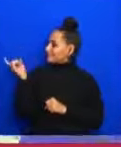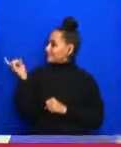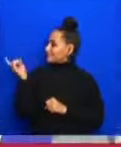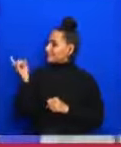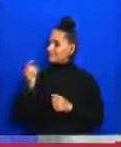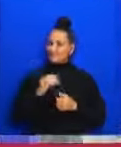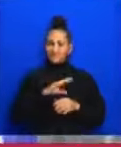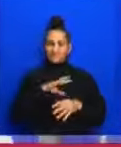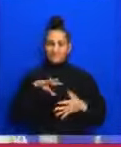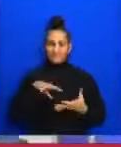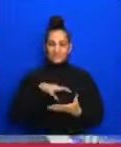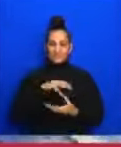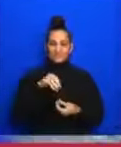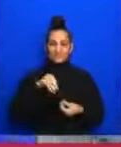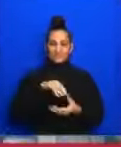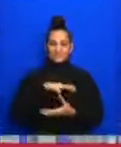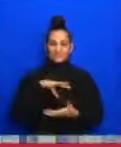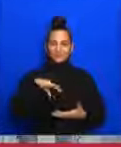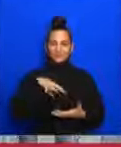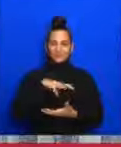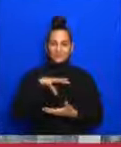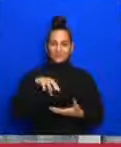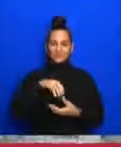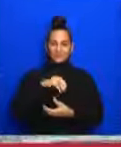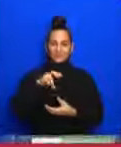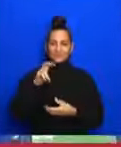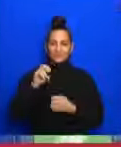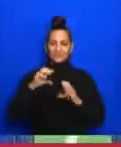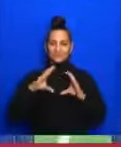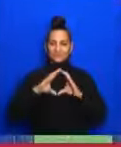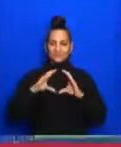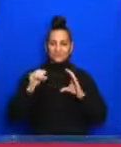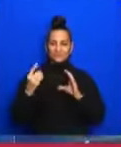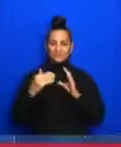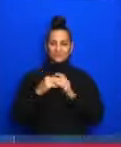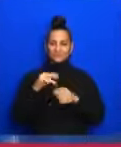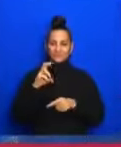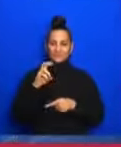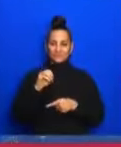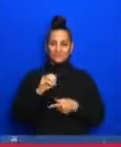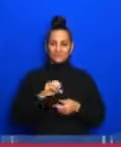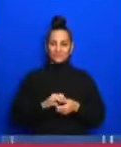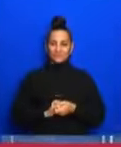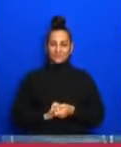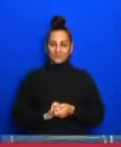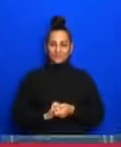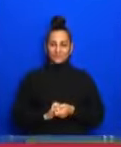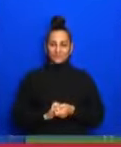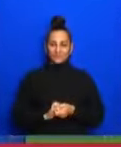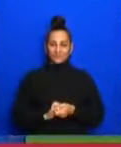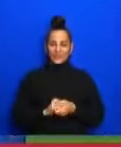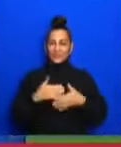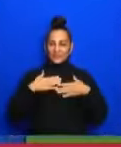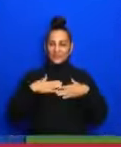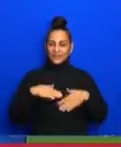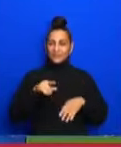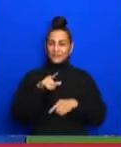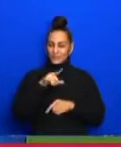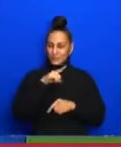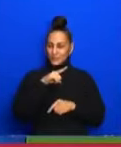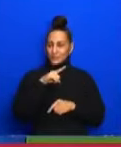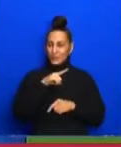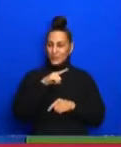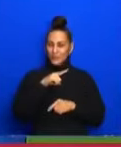Valendo. Globo recarregado, embaralhando. 50 bolas numeradas de 0 a 50. Calma,